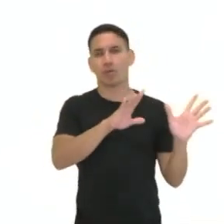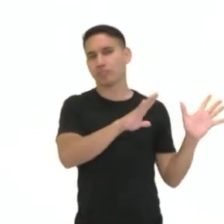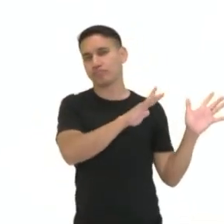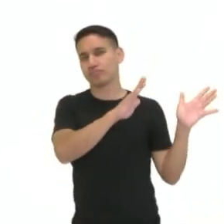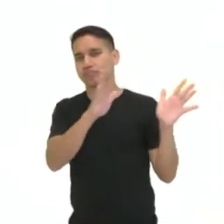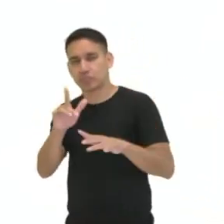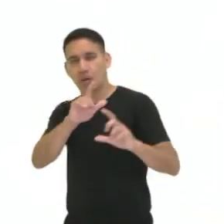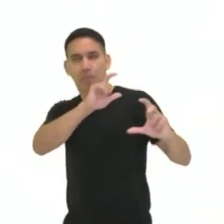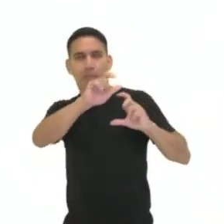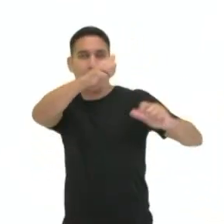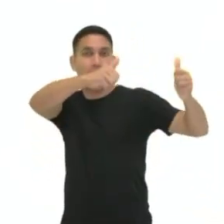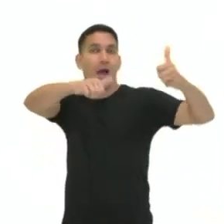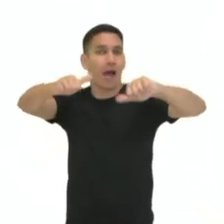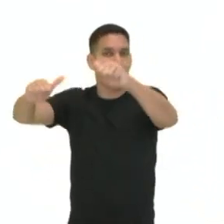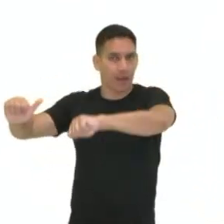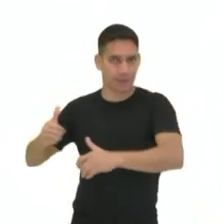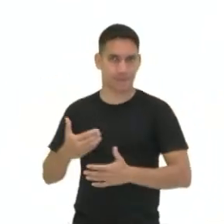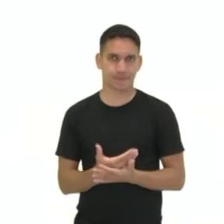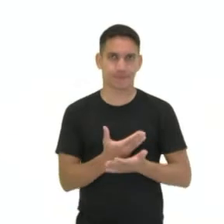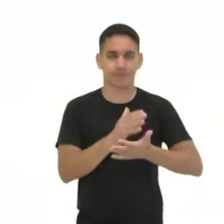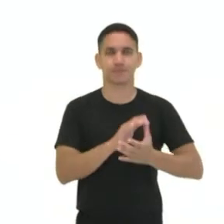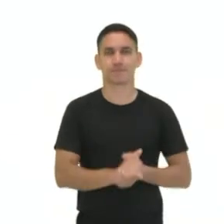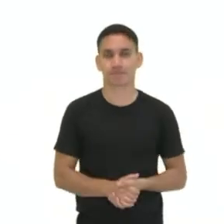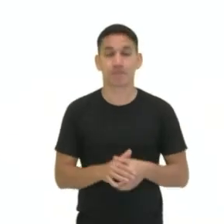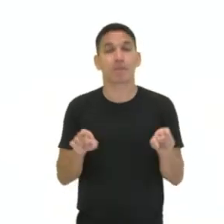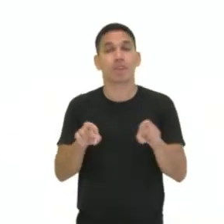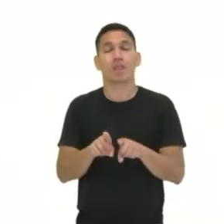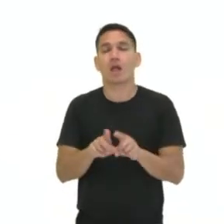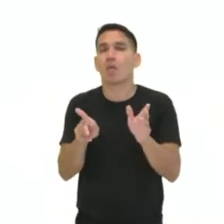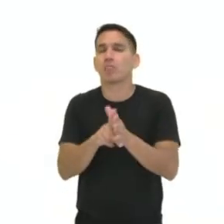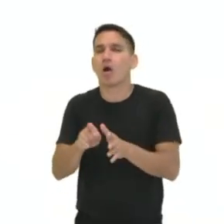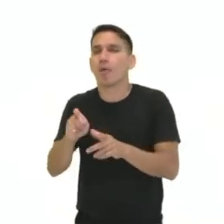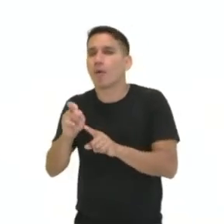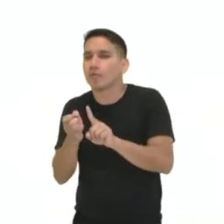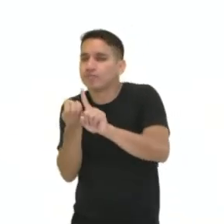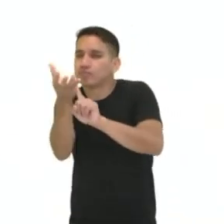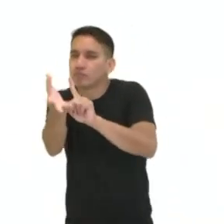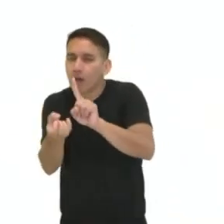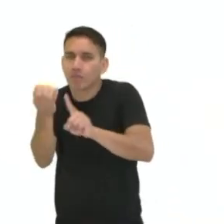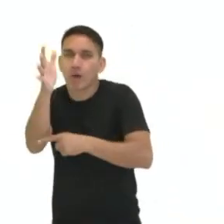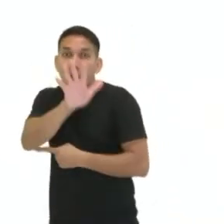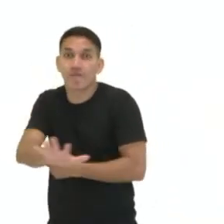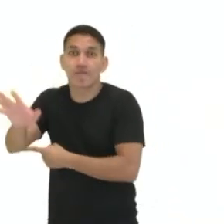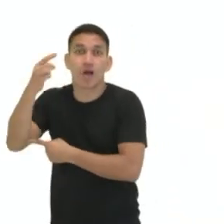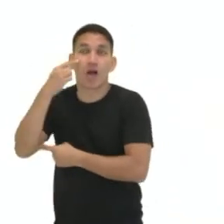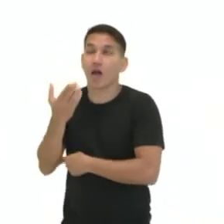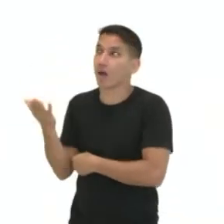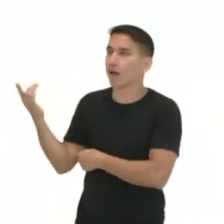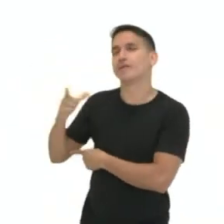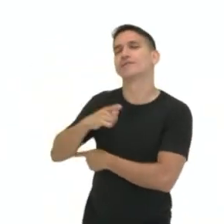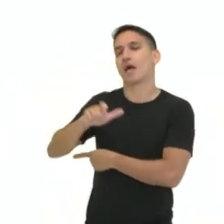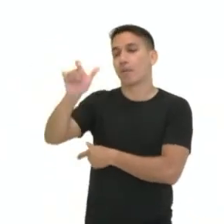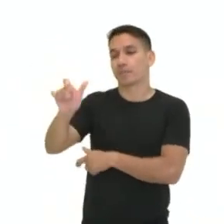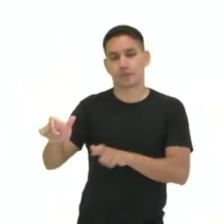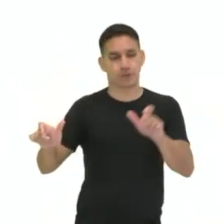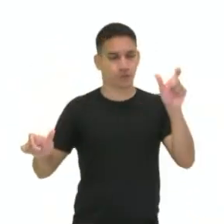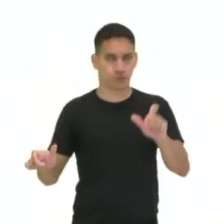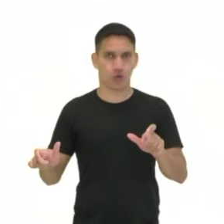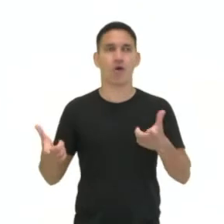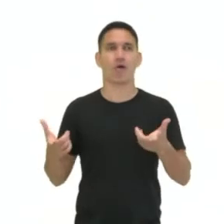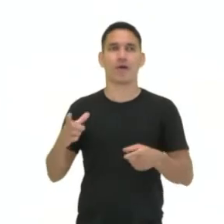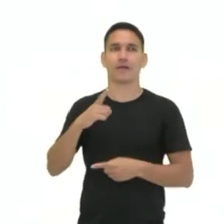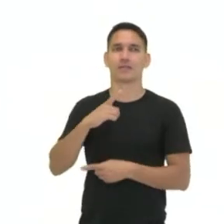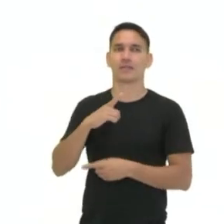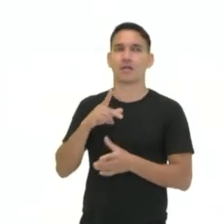quadrinhos que estamos analisando ao longo dessa aula. E na linguagem não verbal nós temos ali, além da imagem dos personagens, né, de um braço